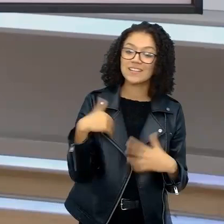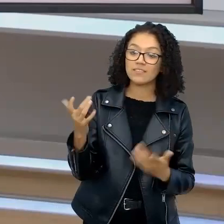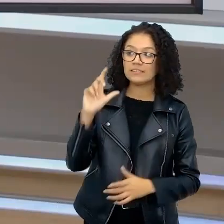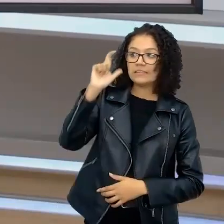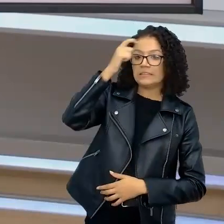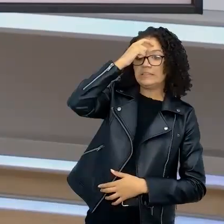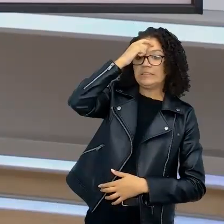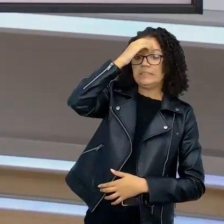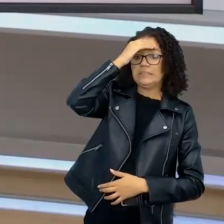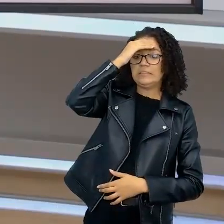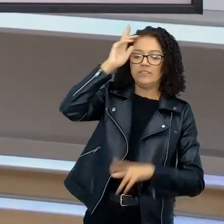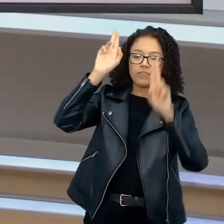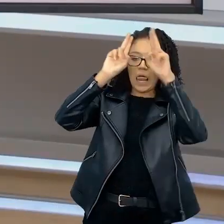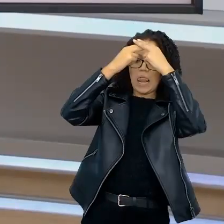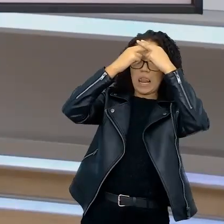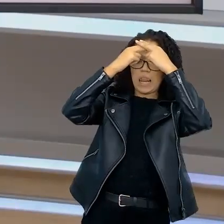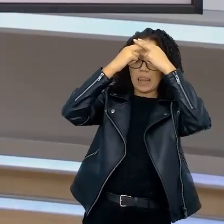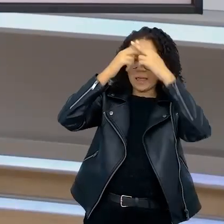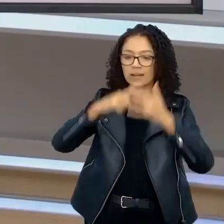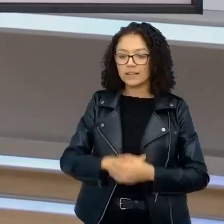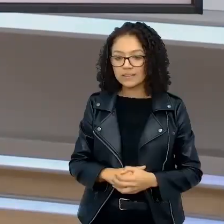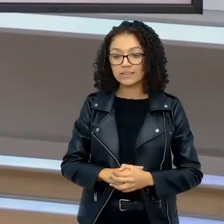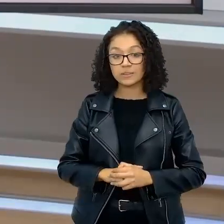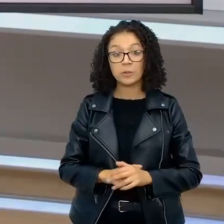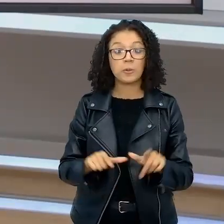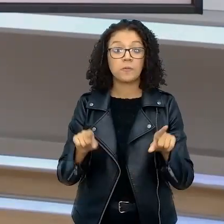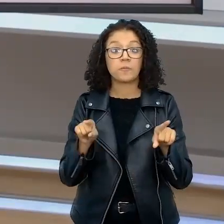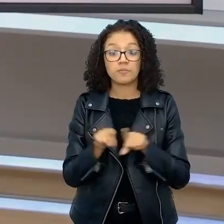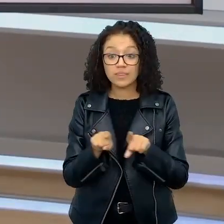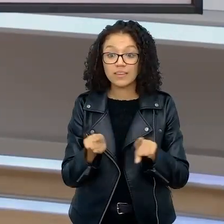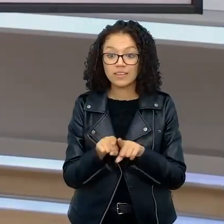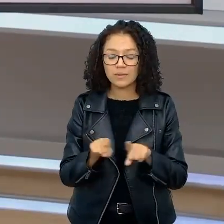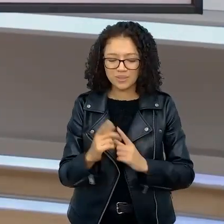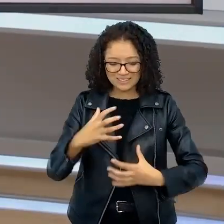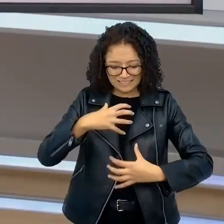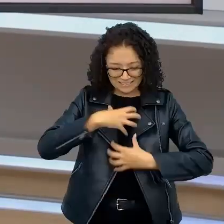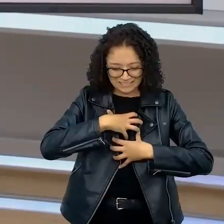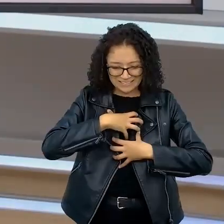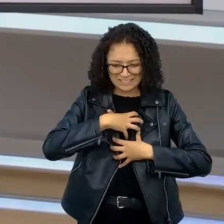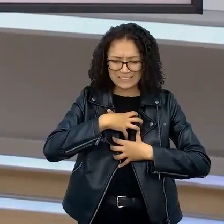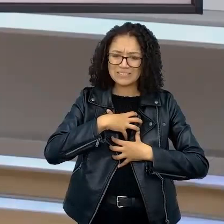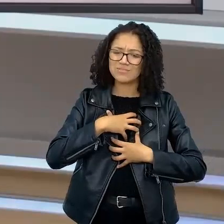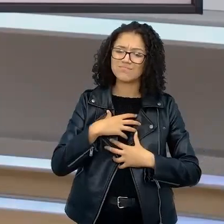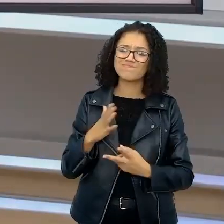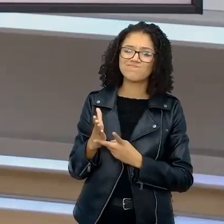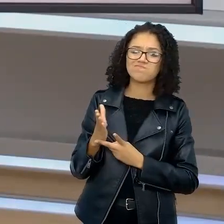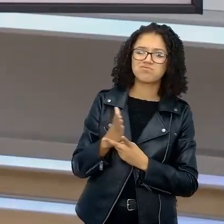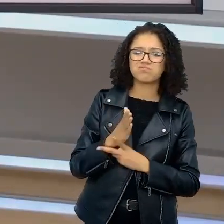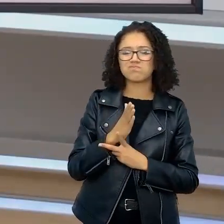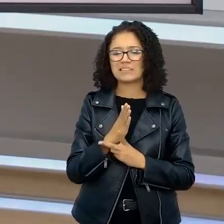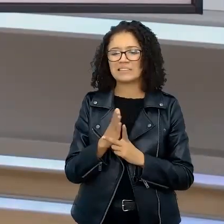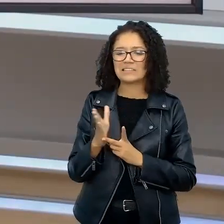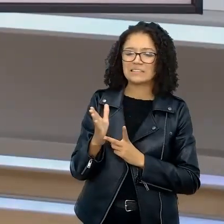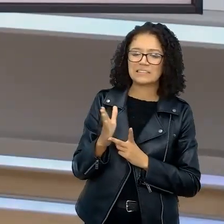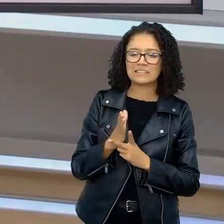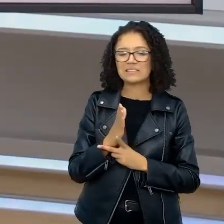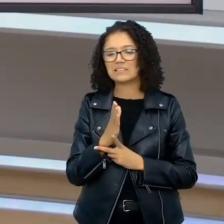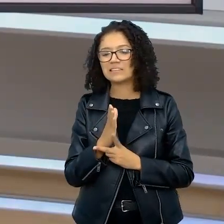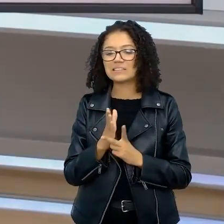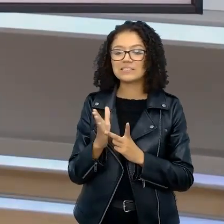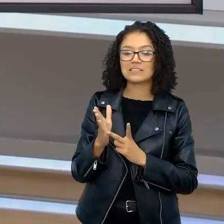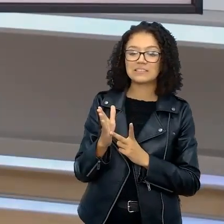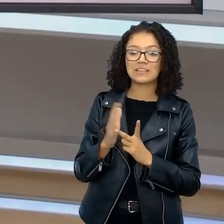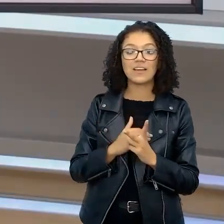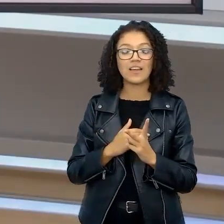violência. Existe um sentimento ambíguo em relação à pessoa que perpetra violência contra ela,